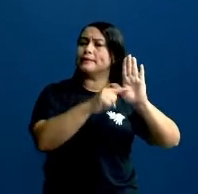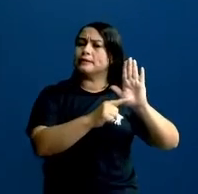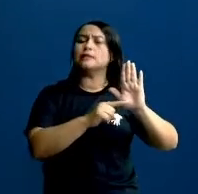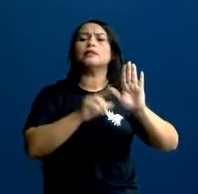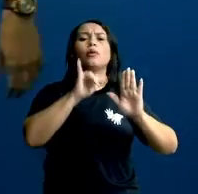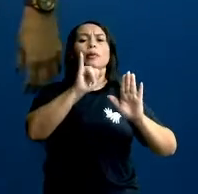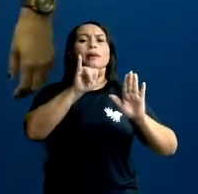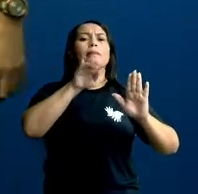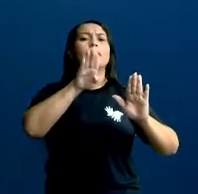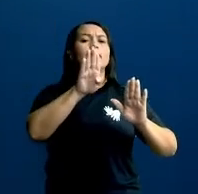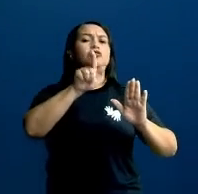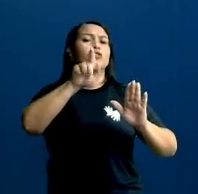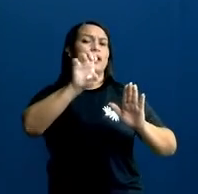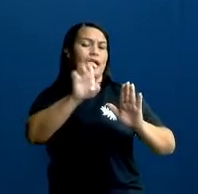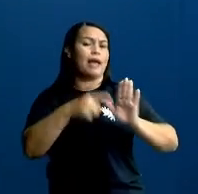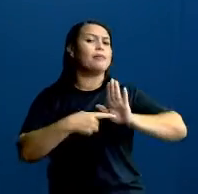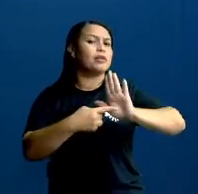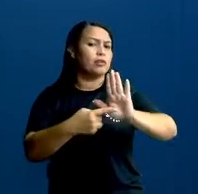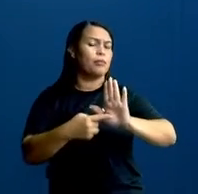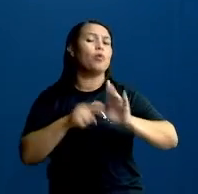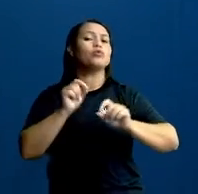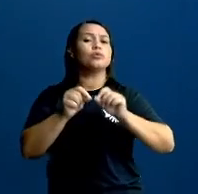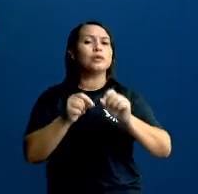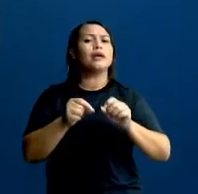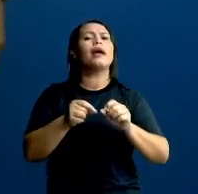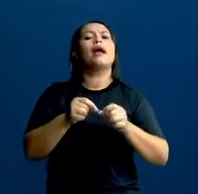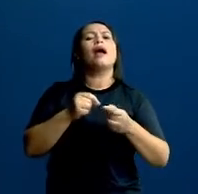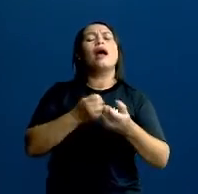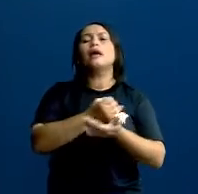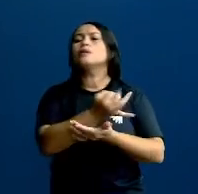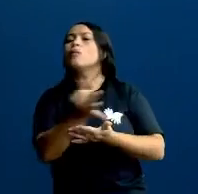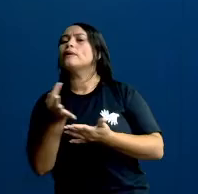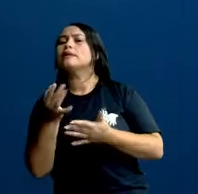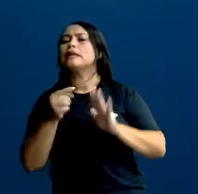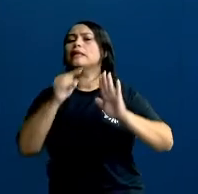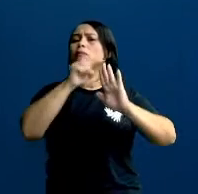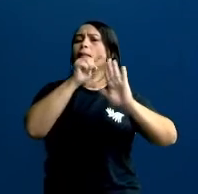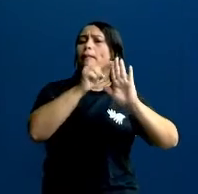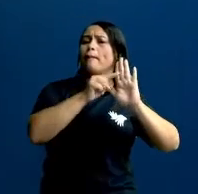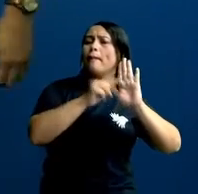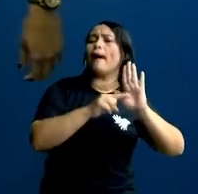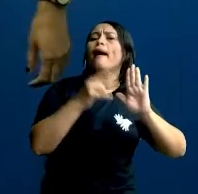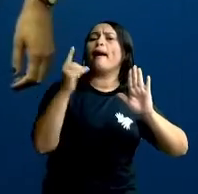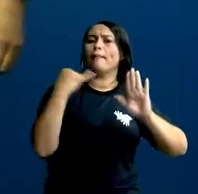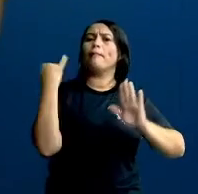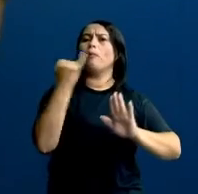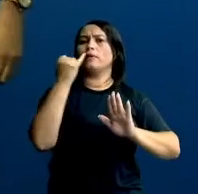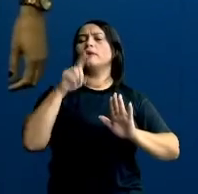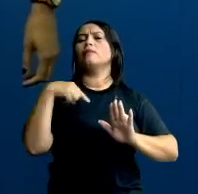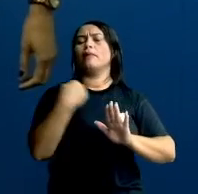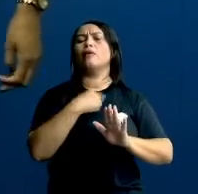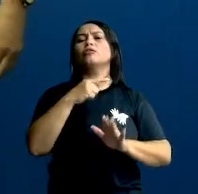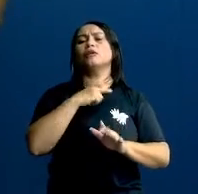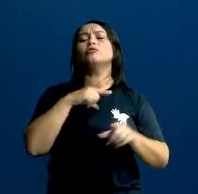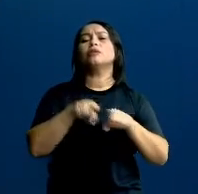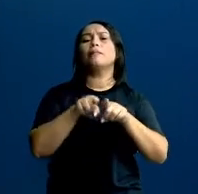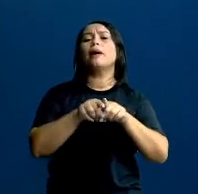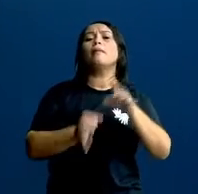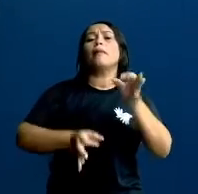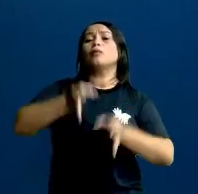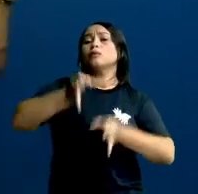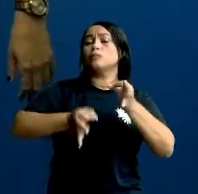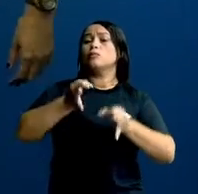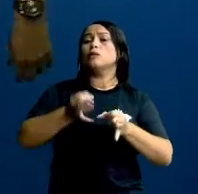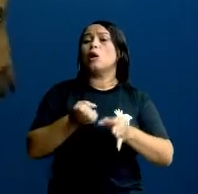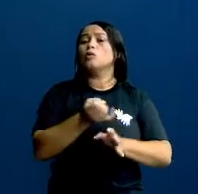fornece esse dado porque é importante a gente ter esse insumo para o Tribunal de Contas da